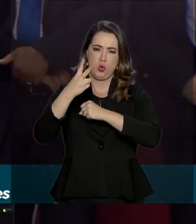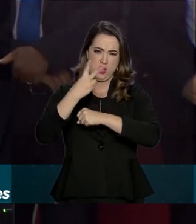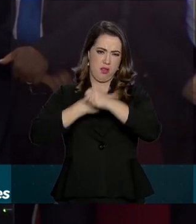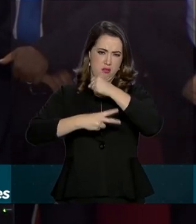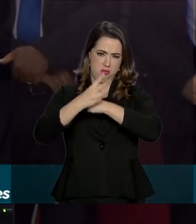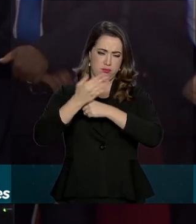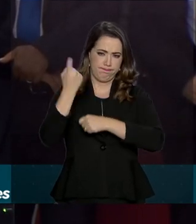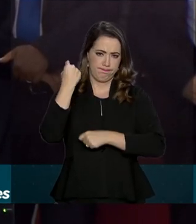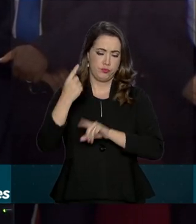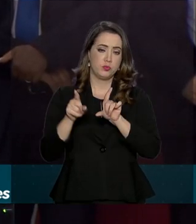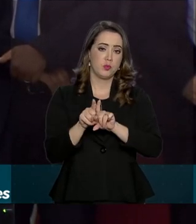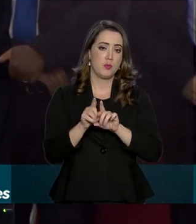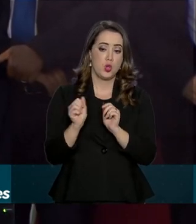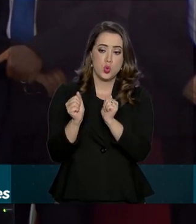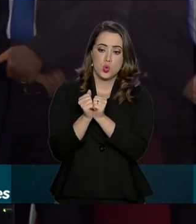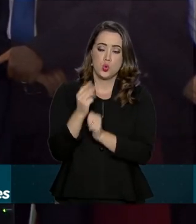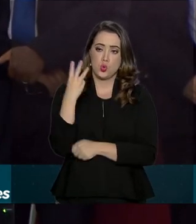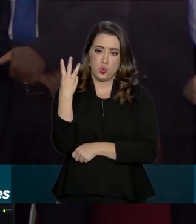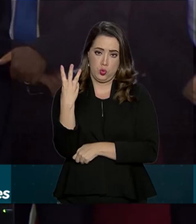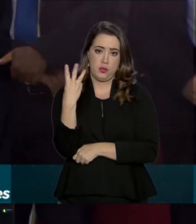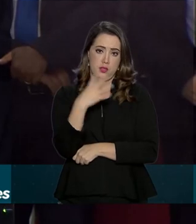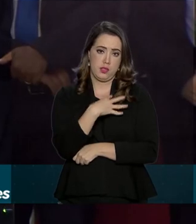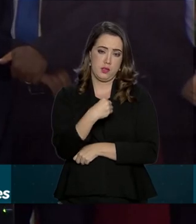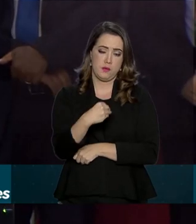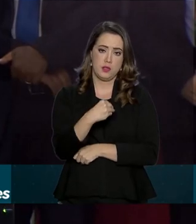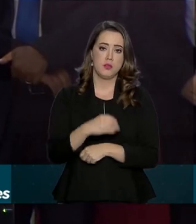Estive lá com os meus três filhos.